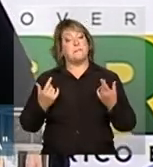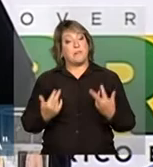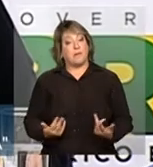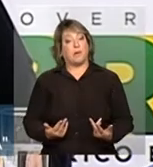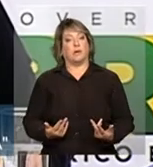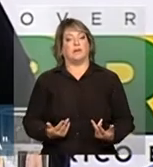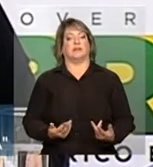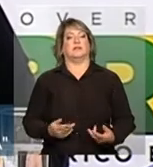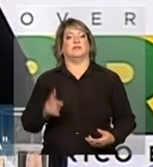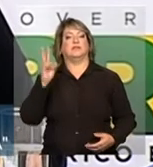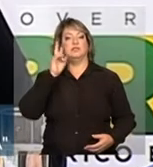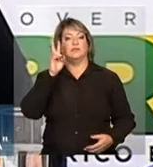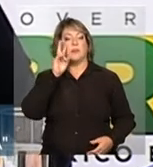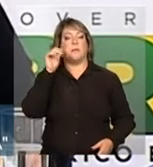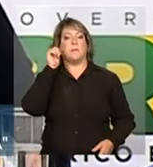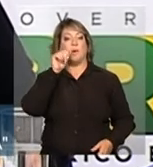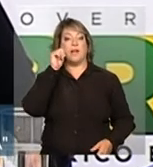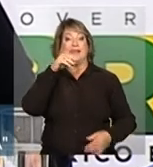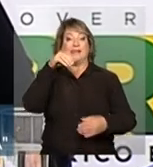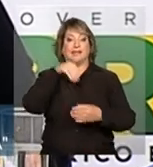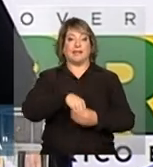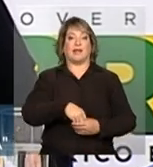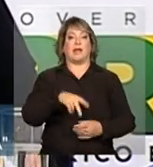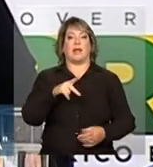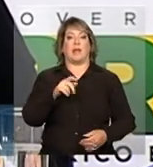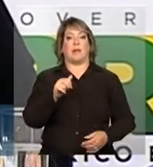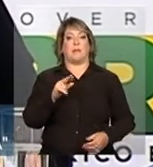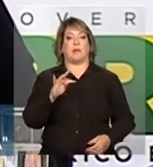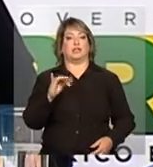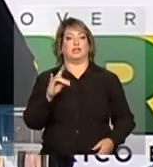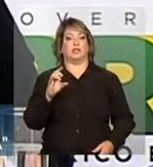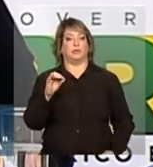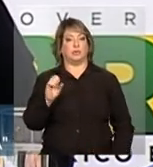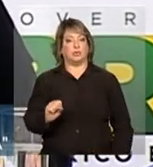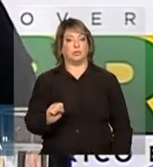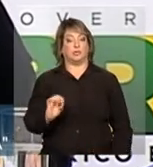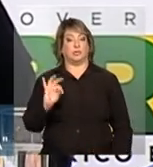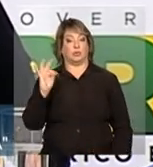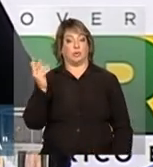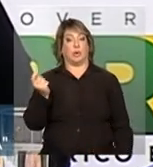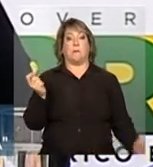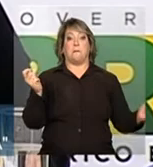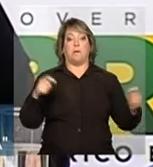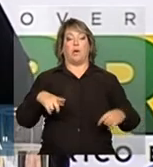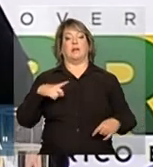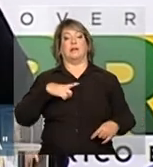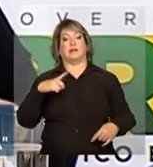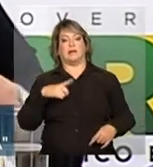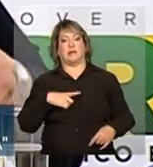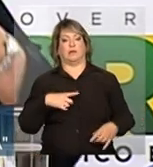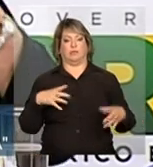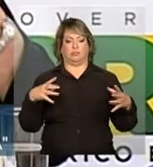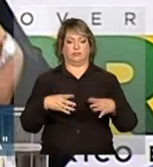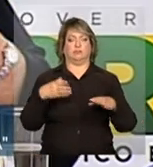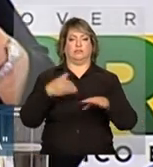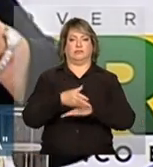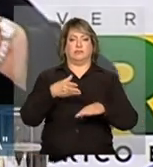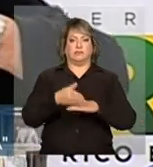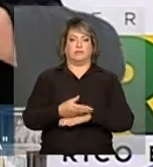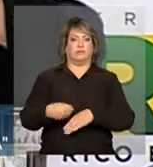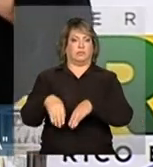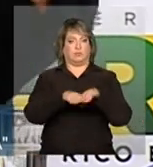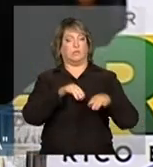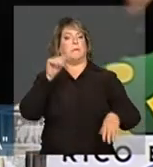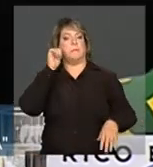coisa com relação a mulheres nos partidos. Os partidos podem ter efetivamente uma participação igualitária